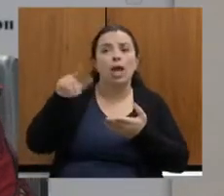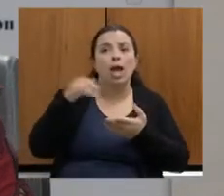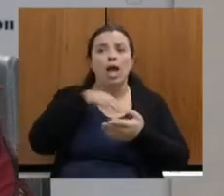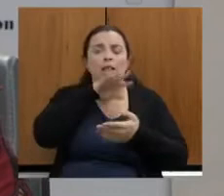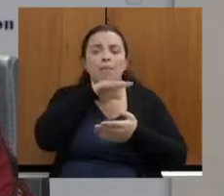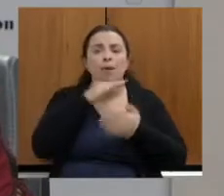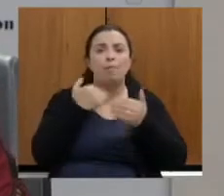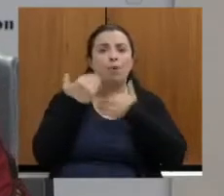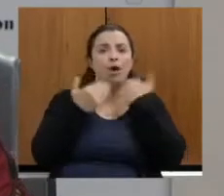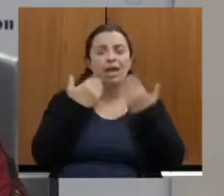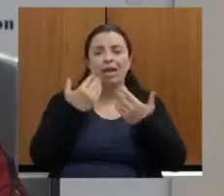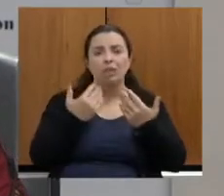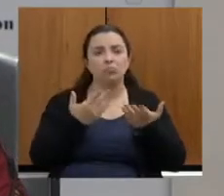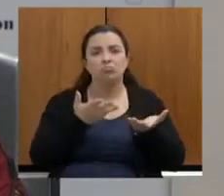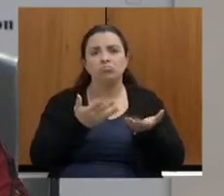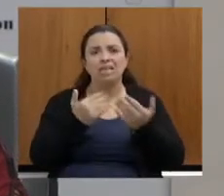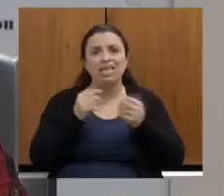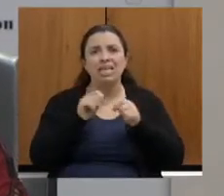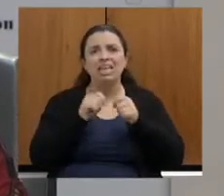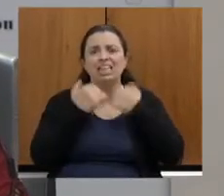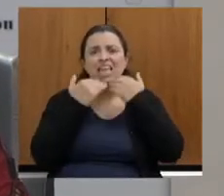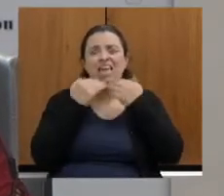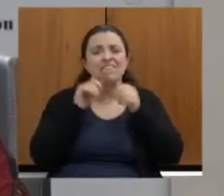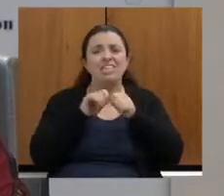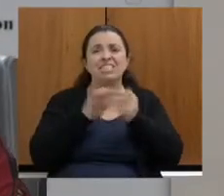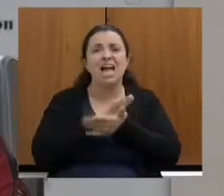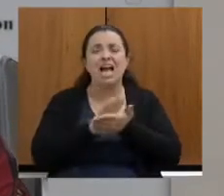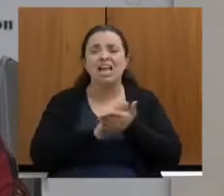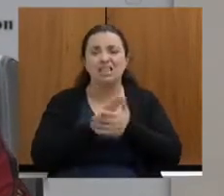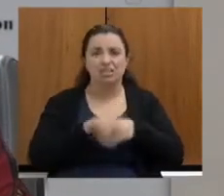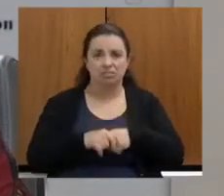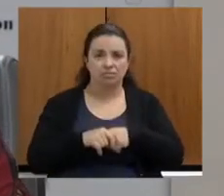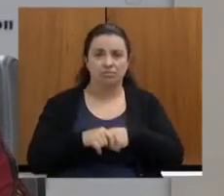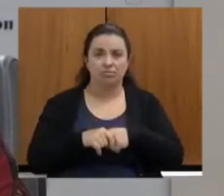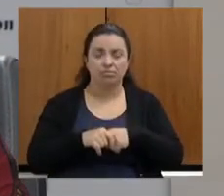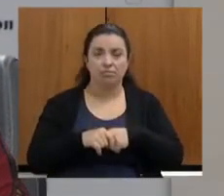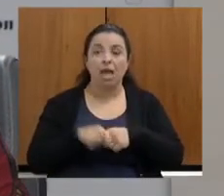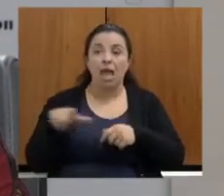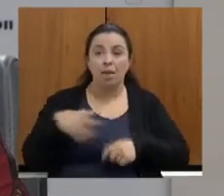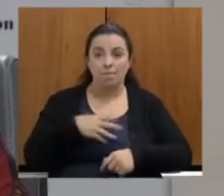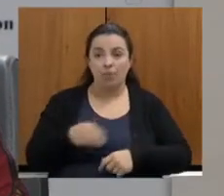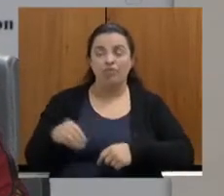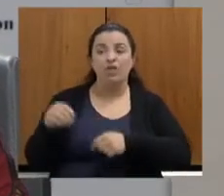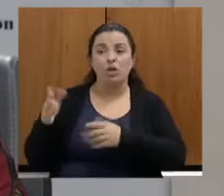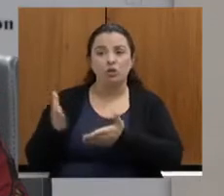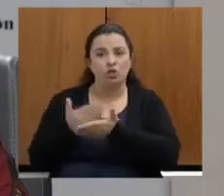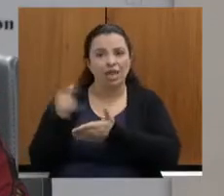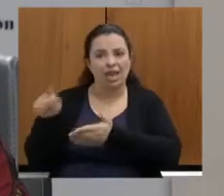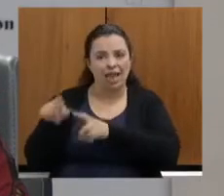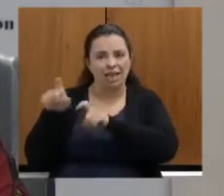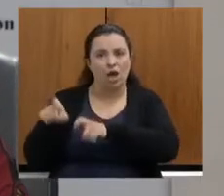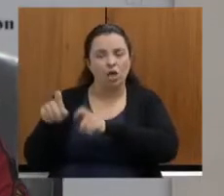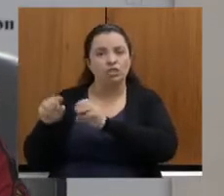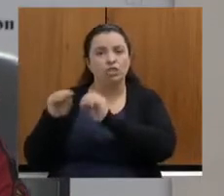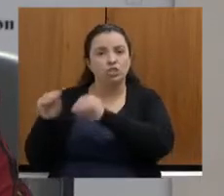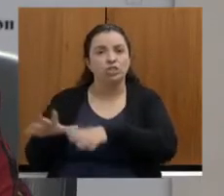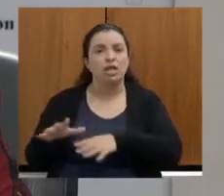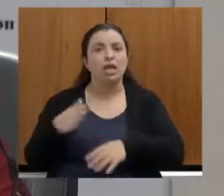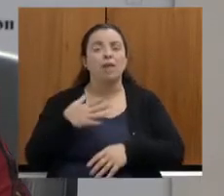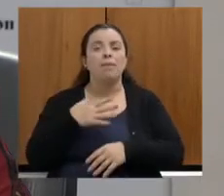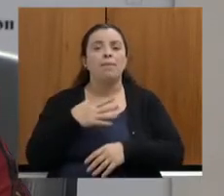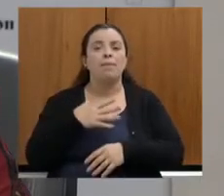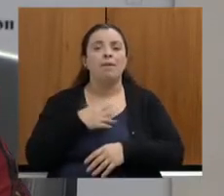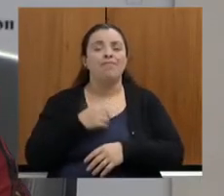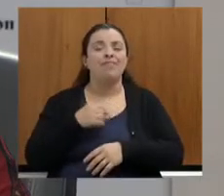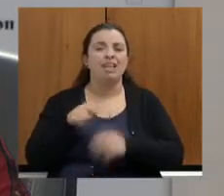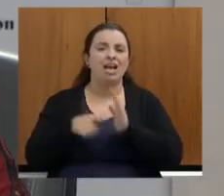e isso hoje eu falo para vocês quando eu tirei meu filho da roça mina já tinha saído tava em faculdade e quando eu falei você não